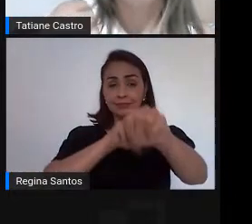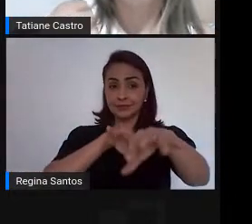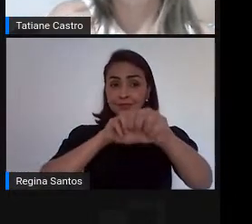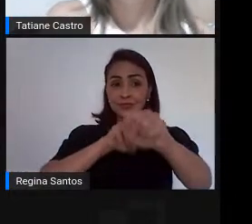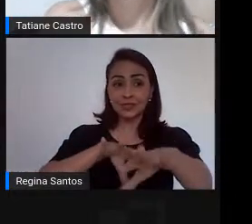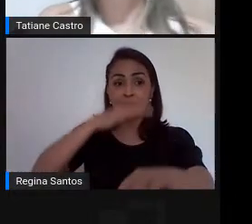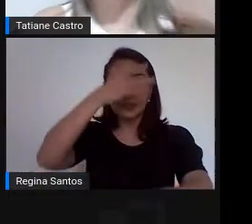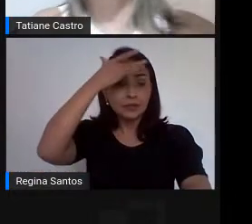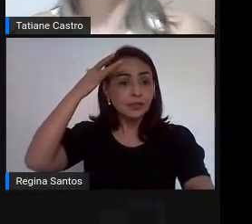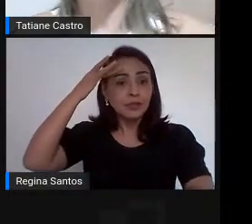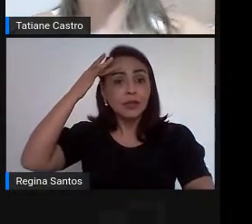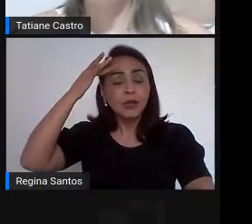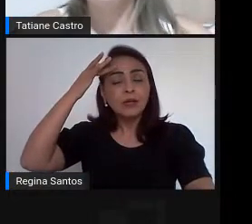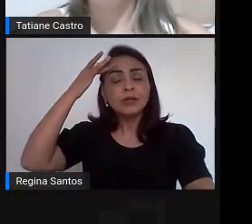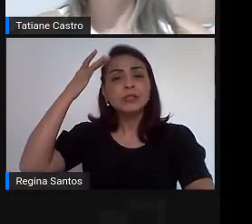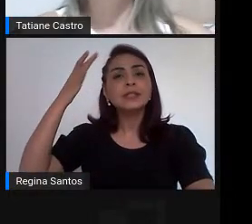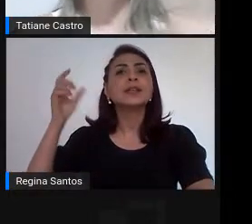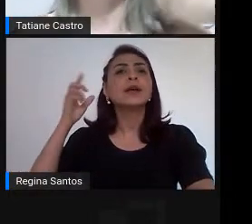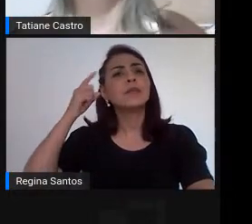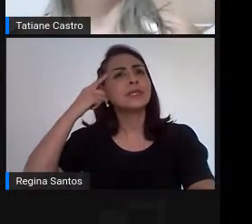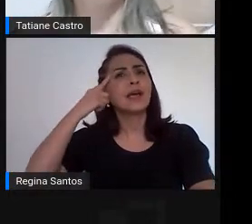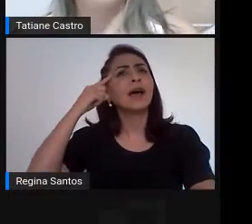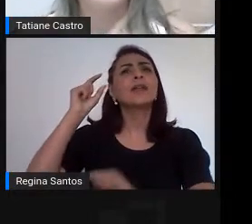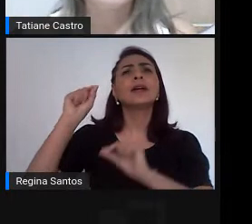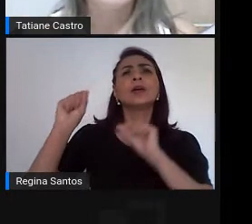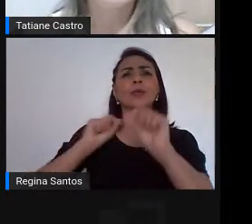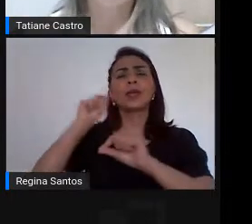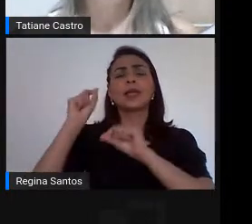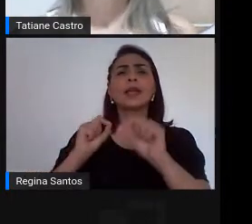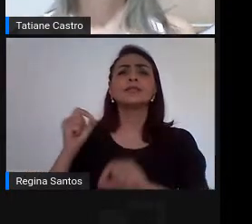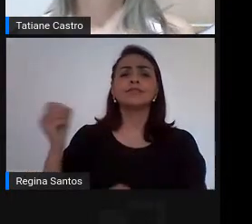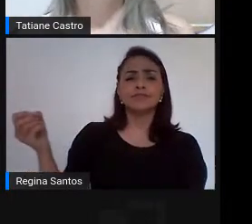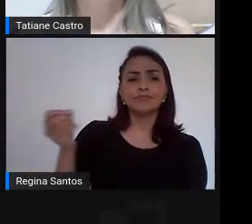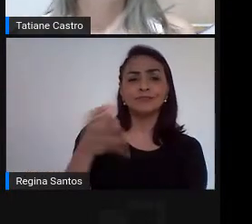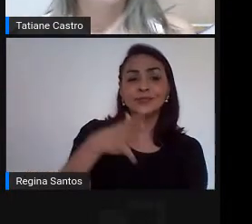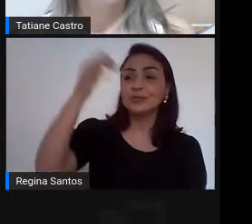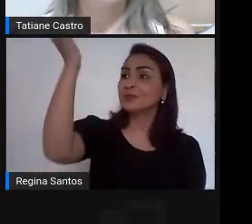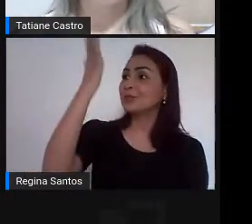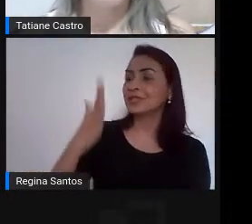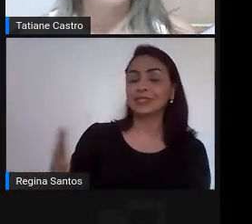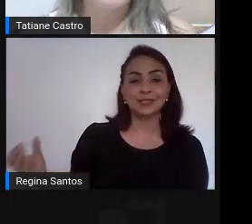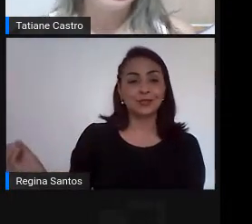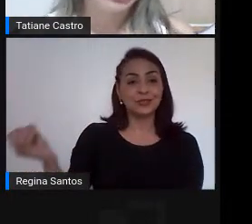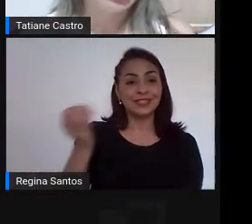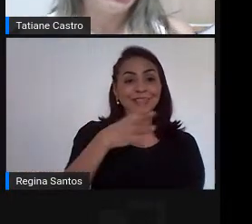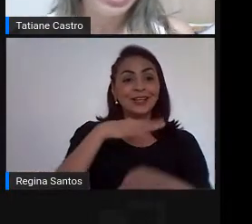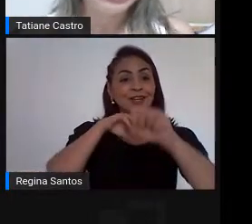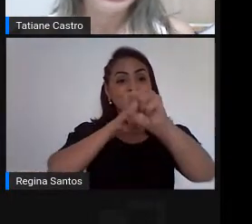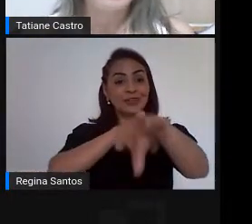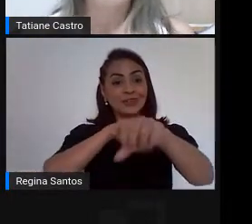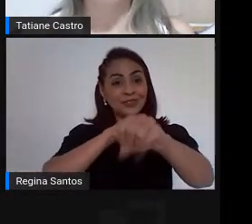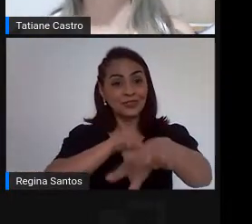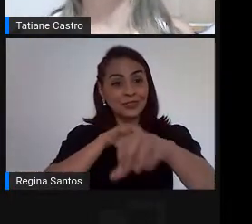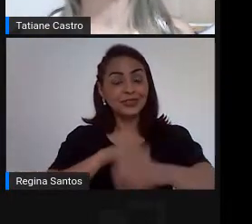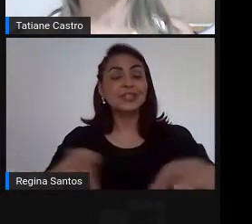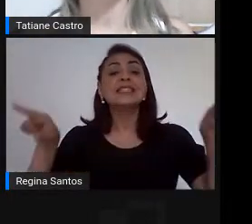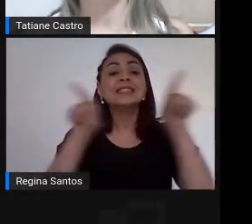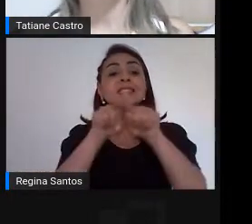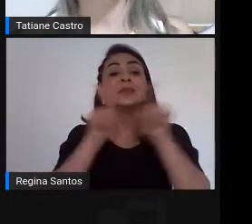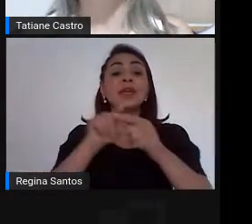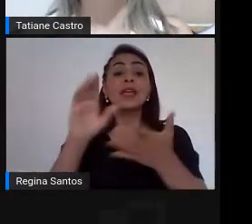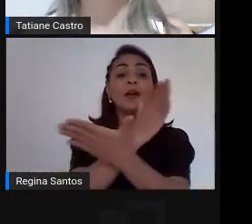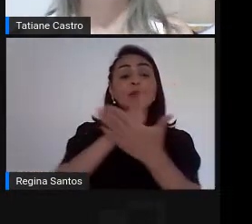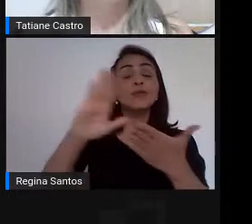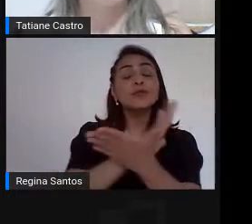novo Brasil, numa nova educação, nós vivíamos aí a emergência das teorias críticas na